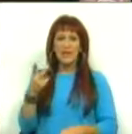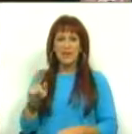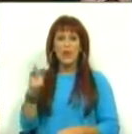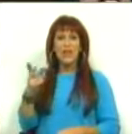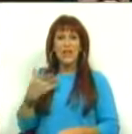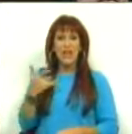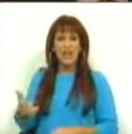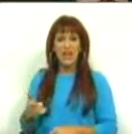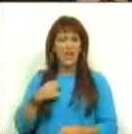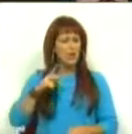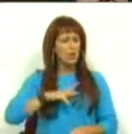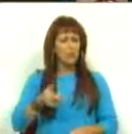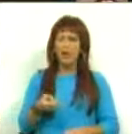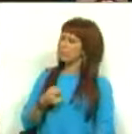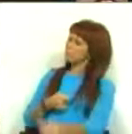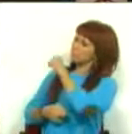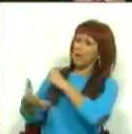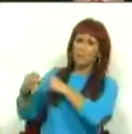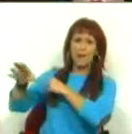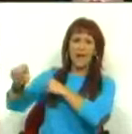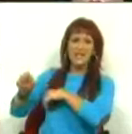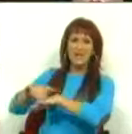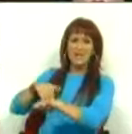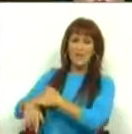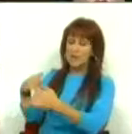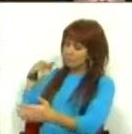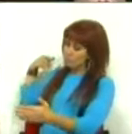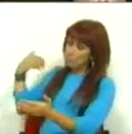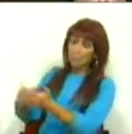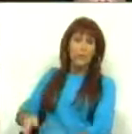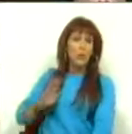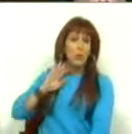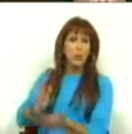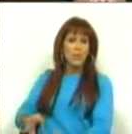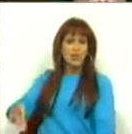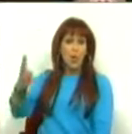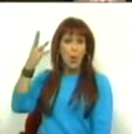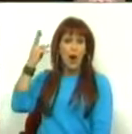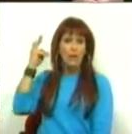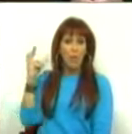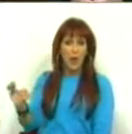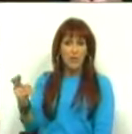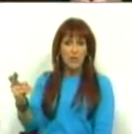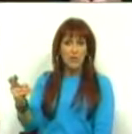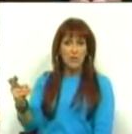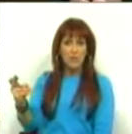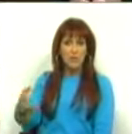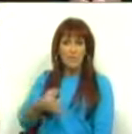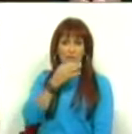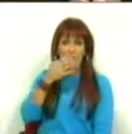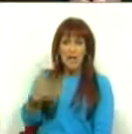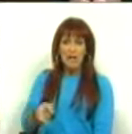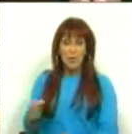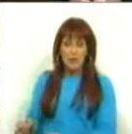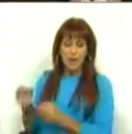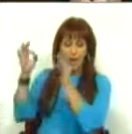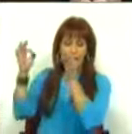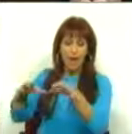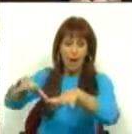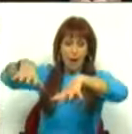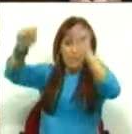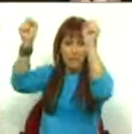terrestre em Portugal do que o Governo Socialista fez ao longo dos últimos 4 anos. Fala-se agora no adiamento